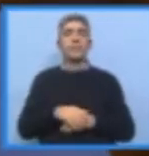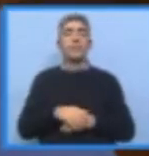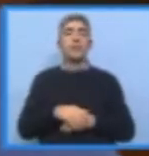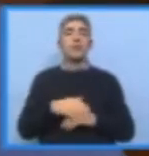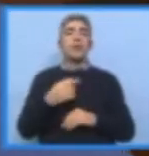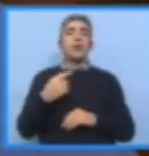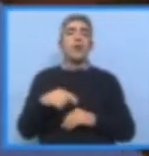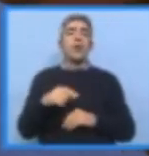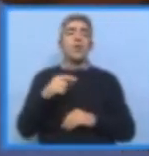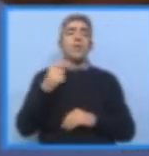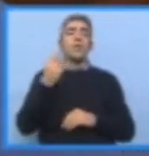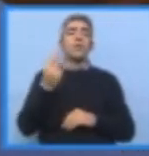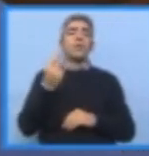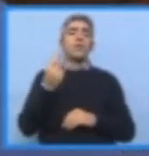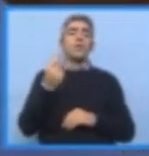há um